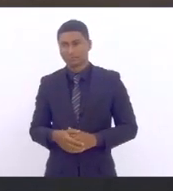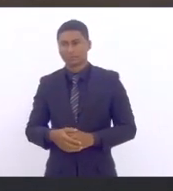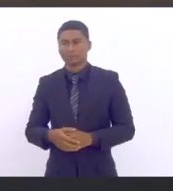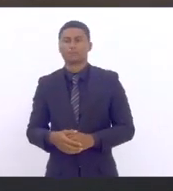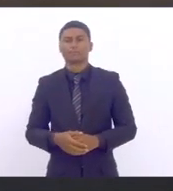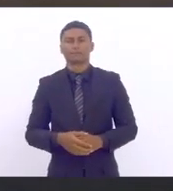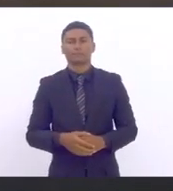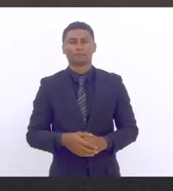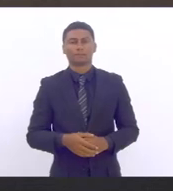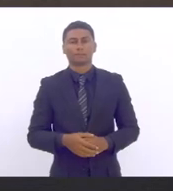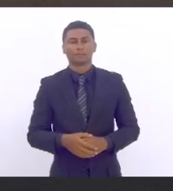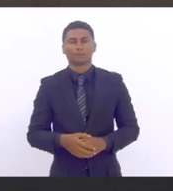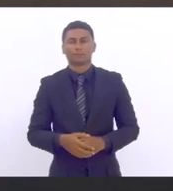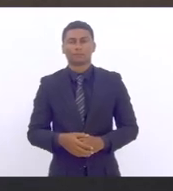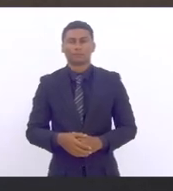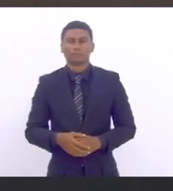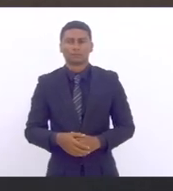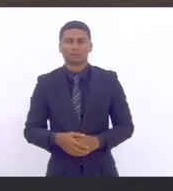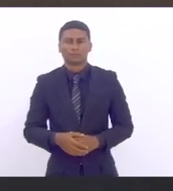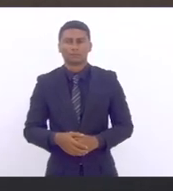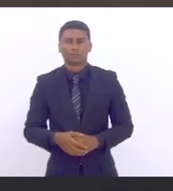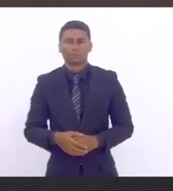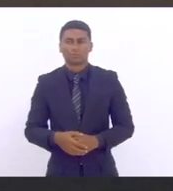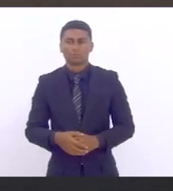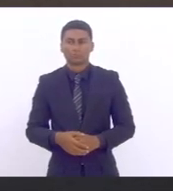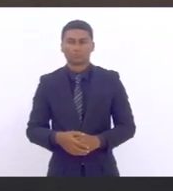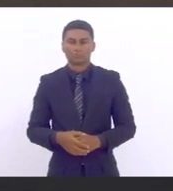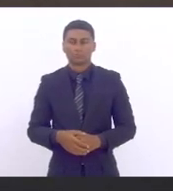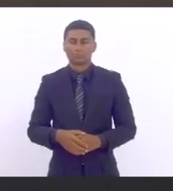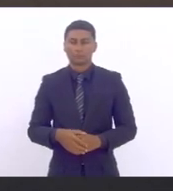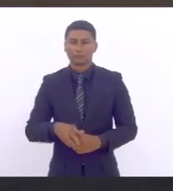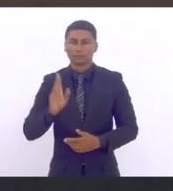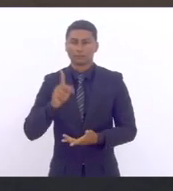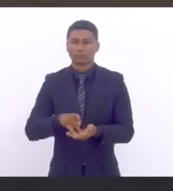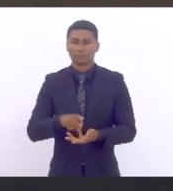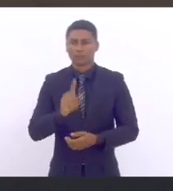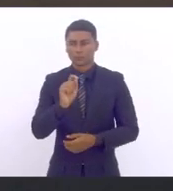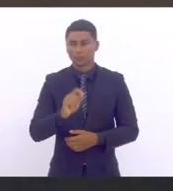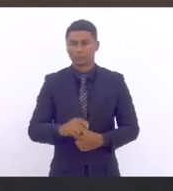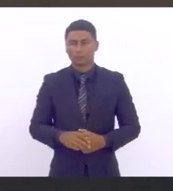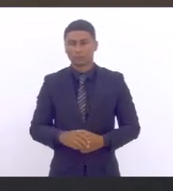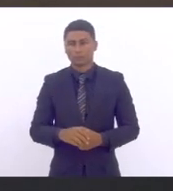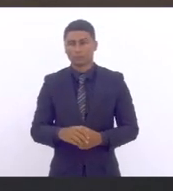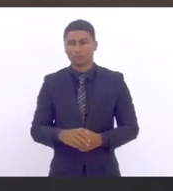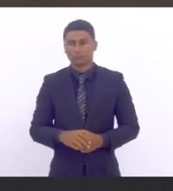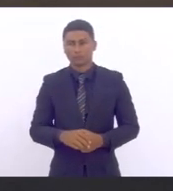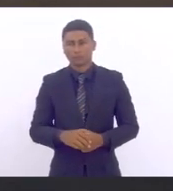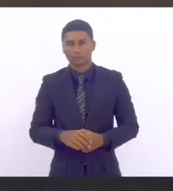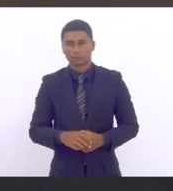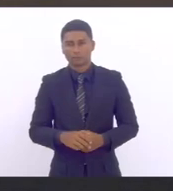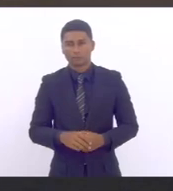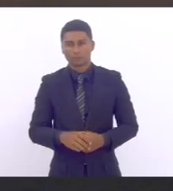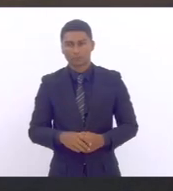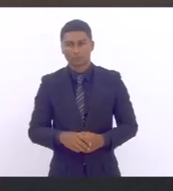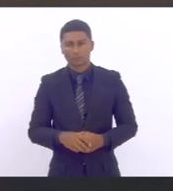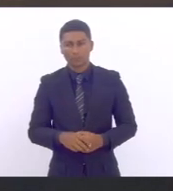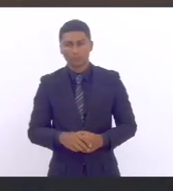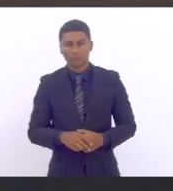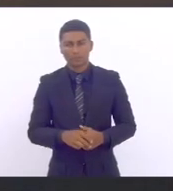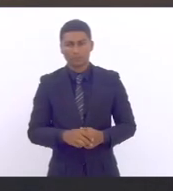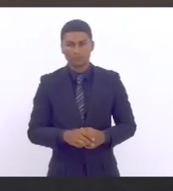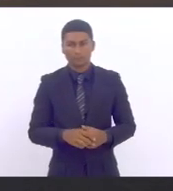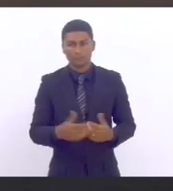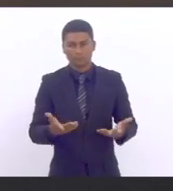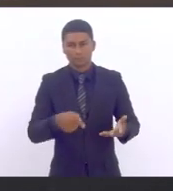E, na verdade, e com isso concluo, até para não, não atravessar a hora das torcidas,